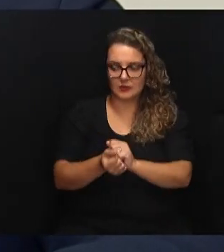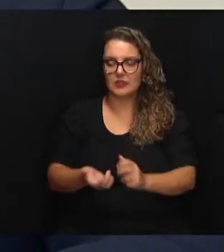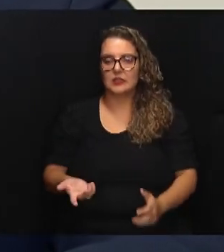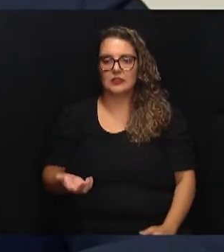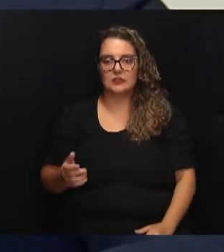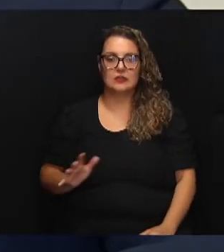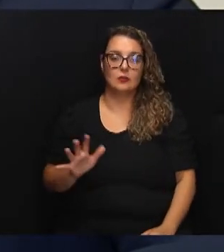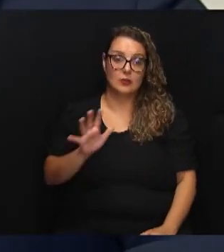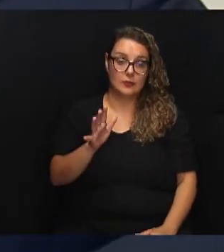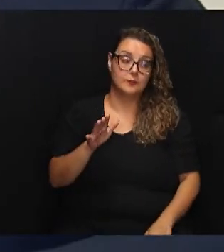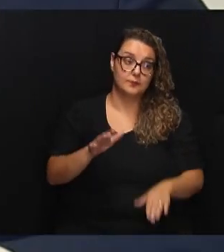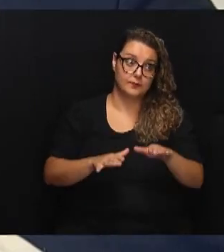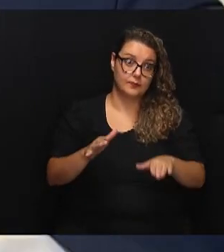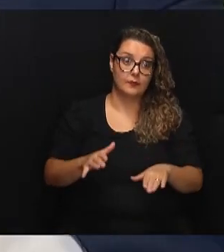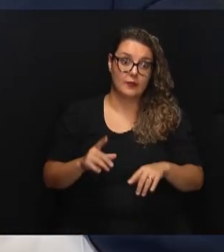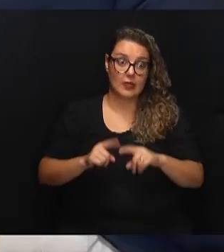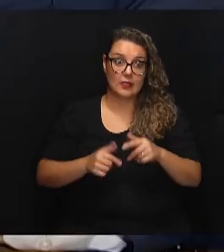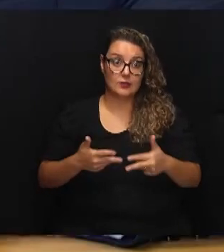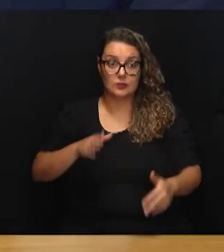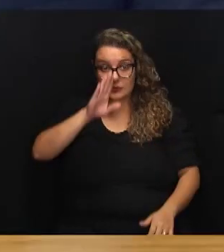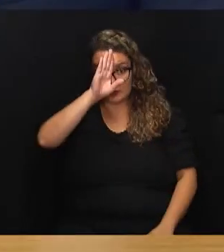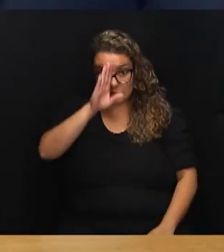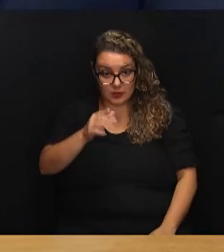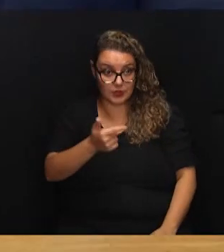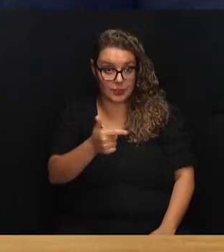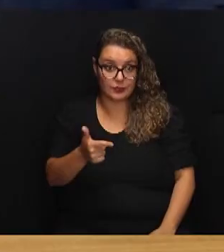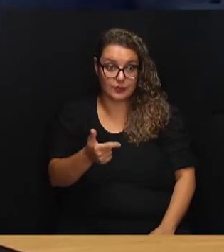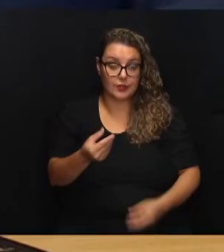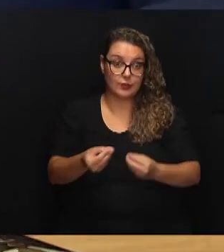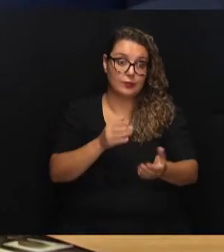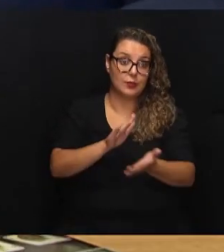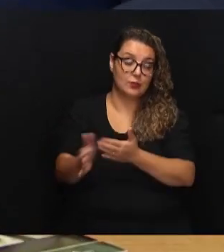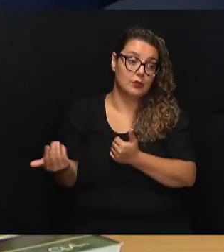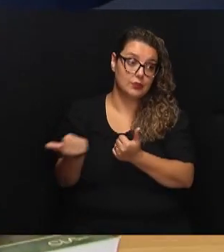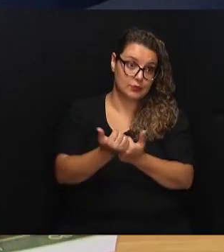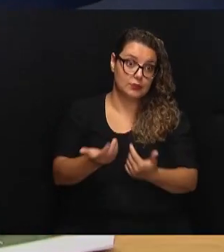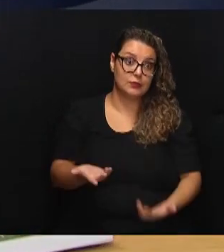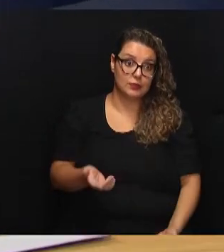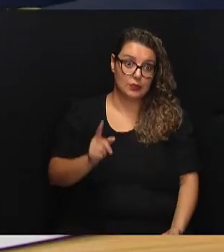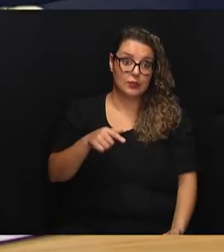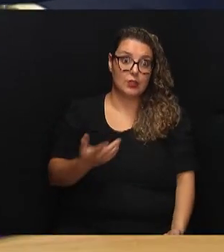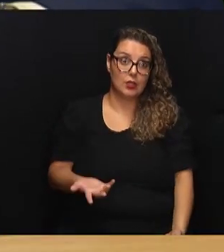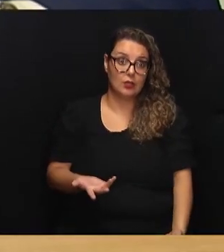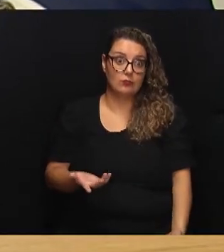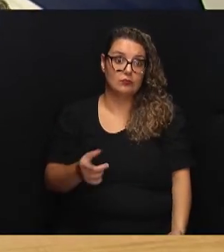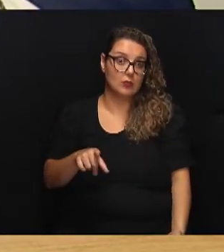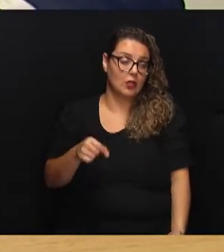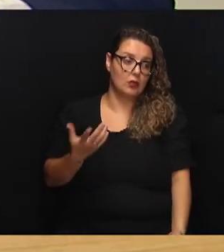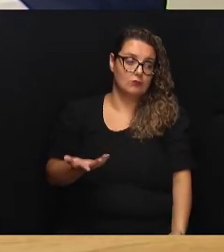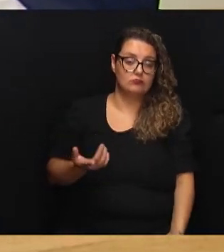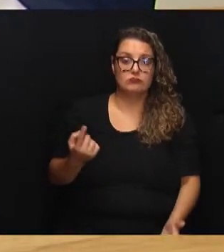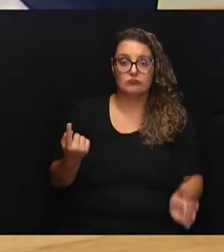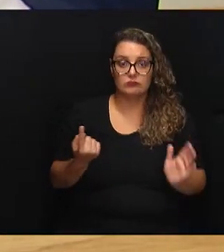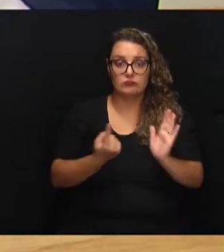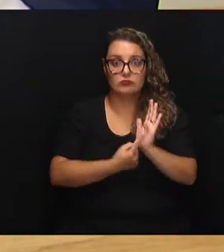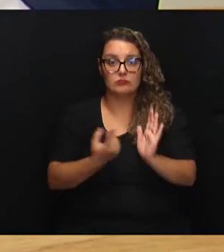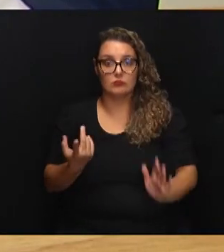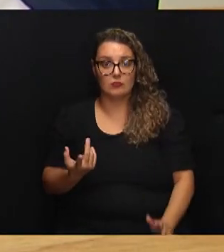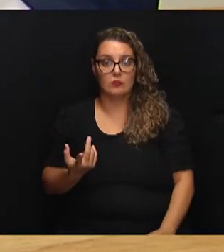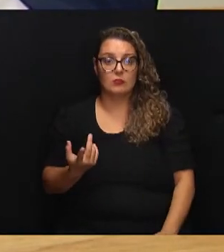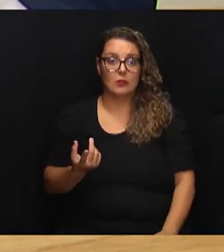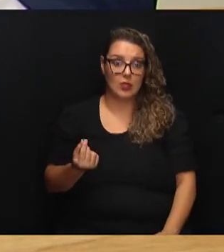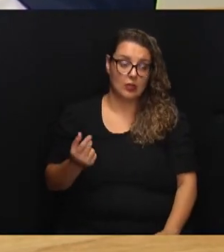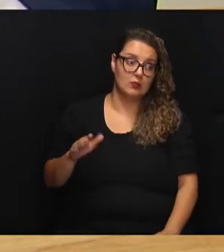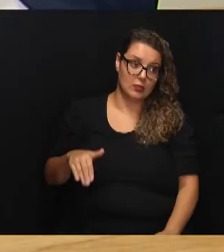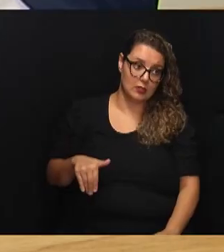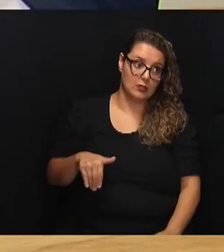E talvez dos produtos essenciais que não tem como fugir, né, substituir, tentar daí optar por marcas em conta mais